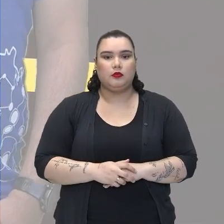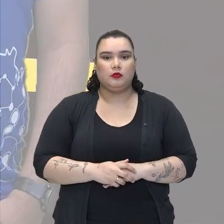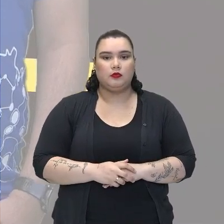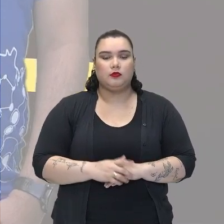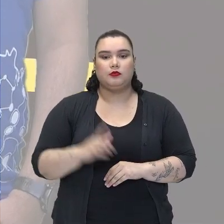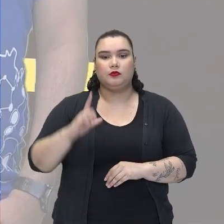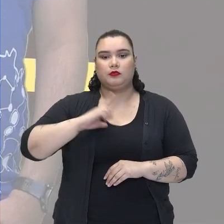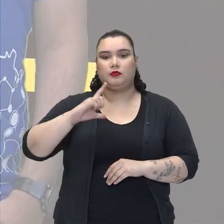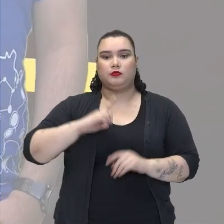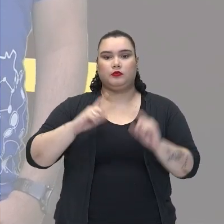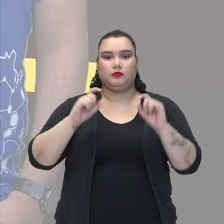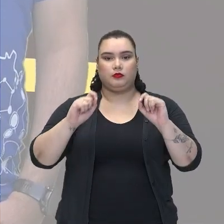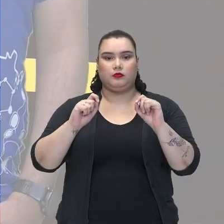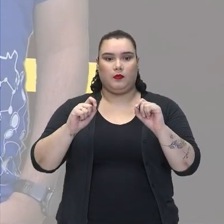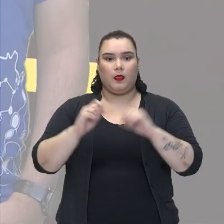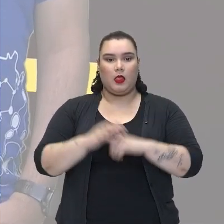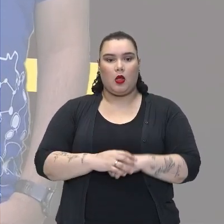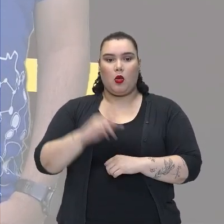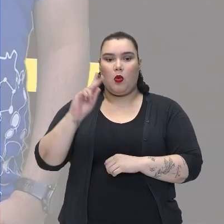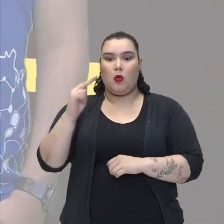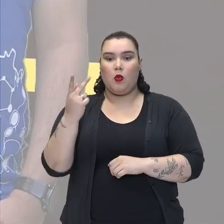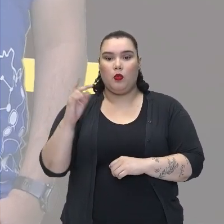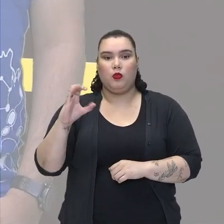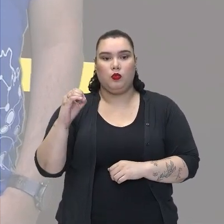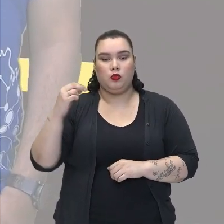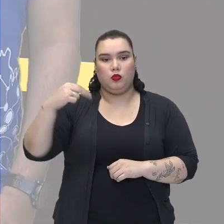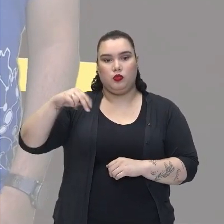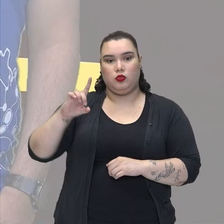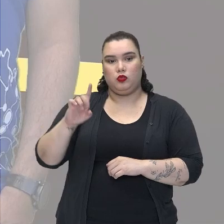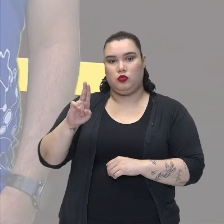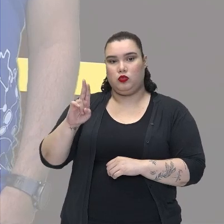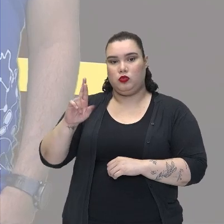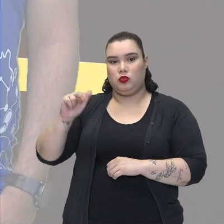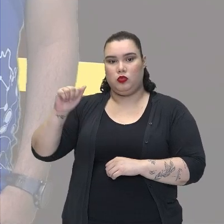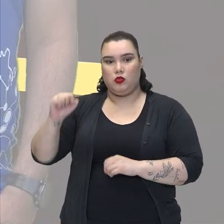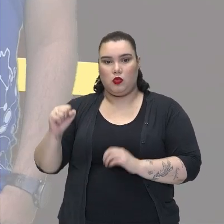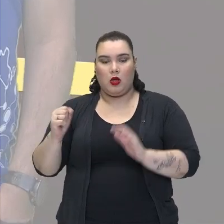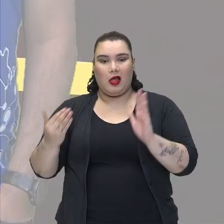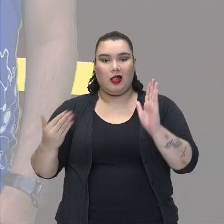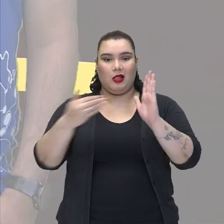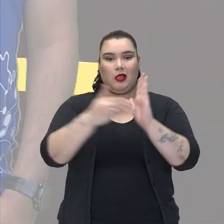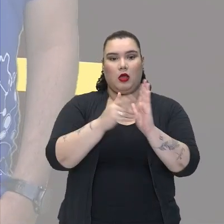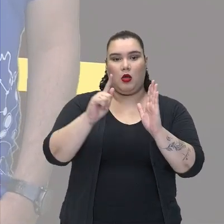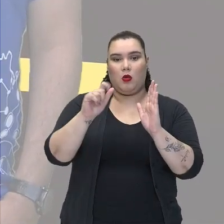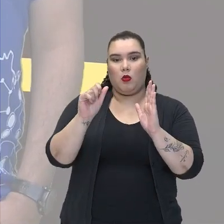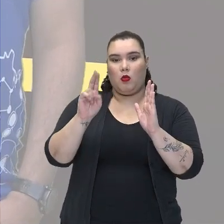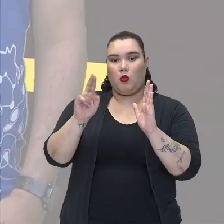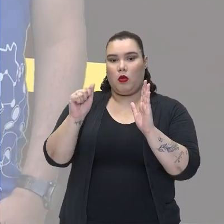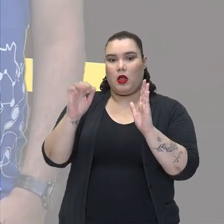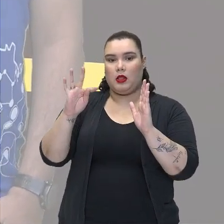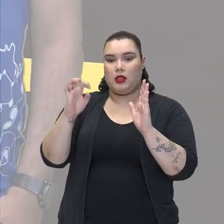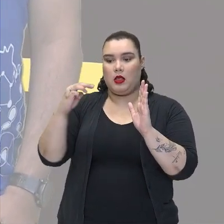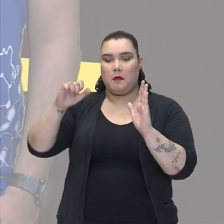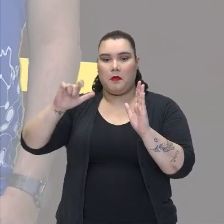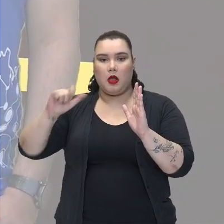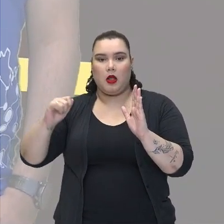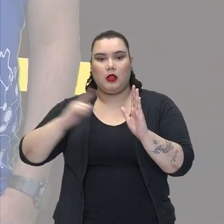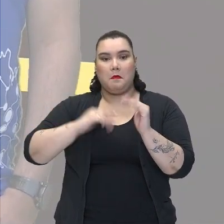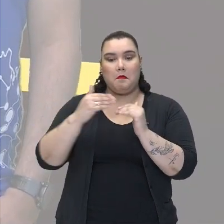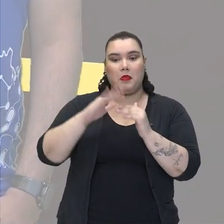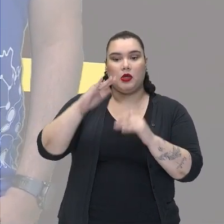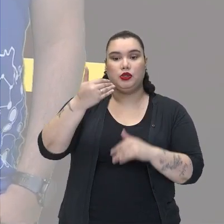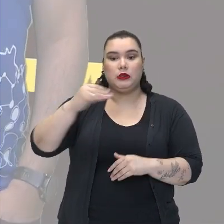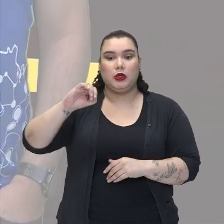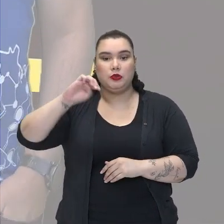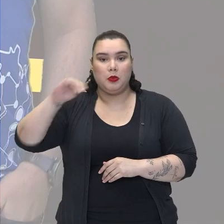a gente observa que de Honduras para cima até Guatemala, nós temos aí mais de 10 milhões de habitantes. Sendo que a Guatemala tem